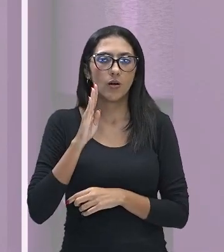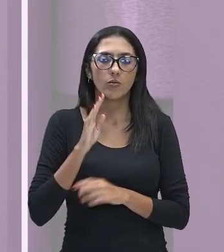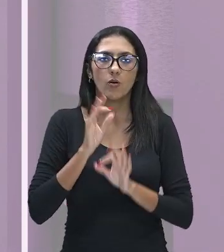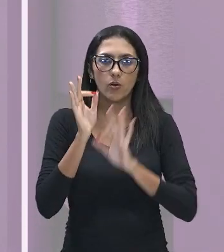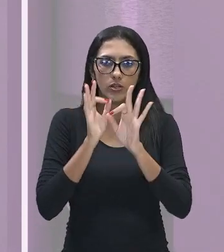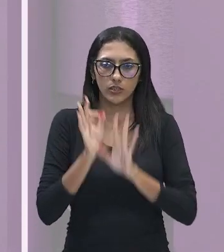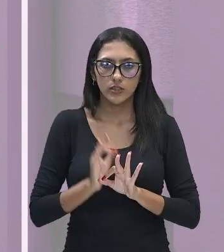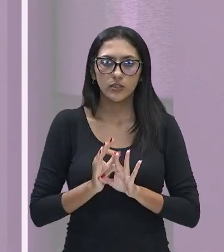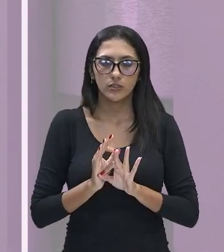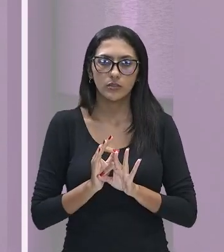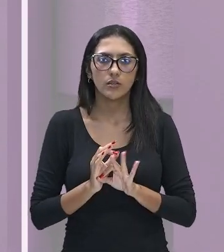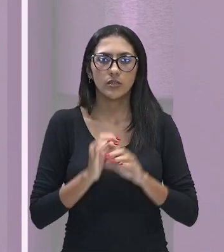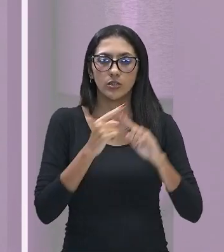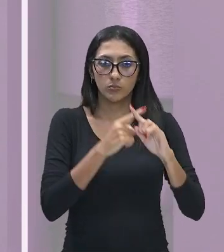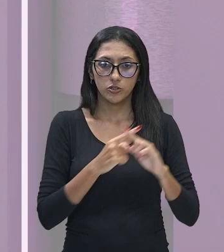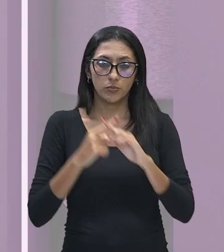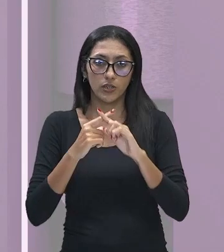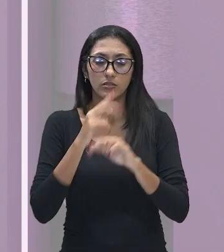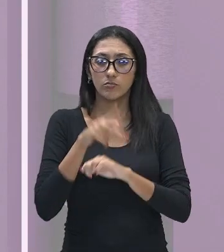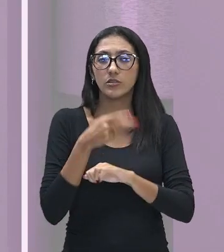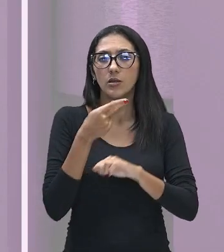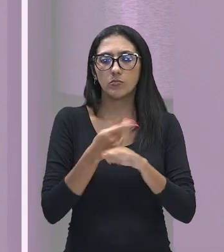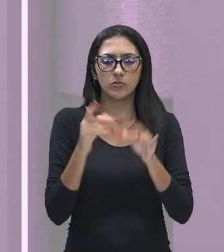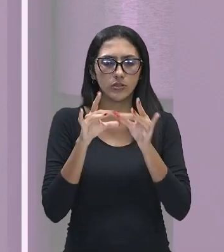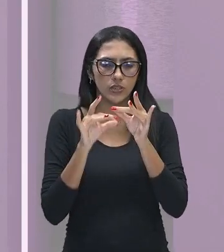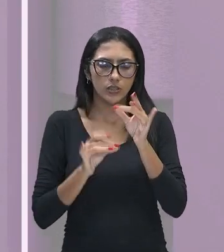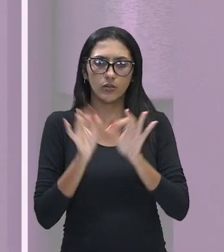propriedade distributiva e depois resolva tudo